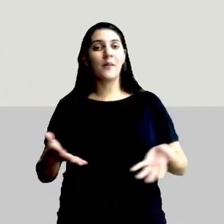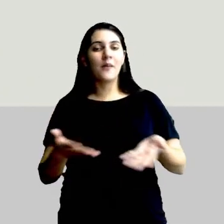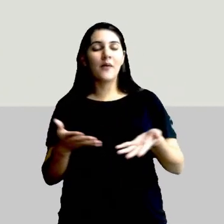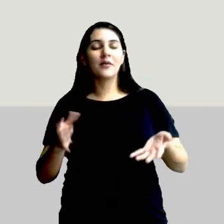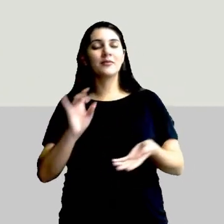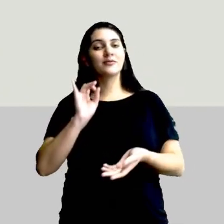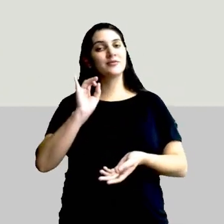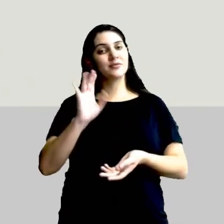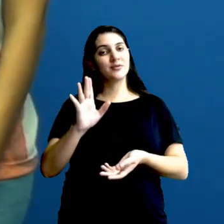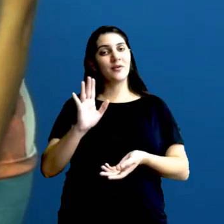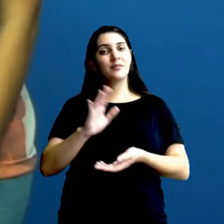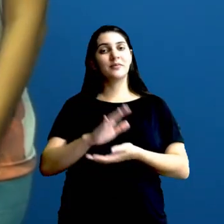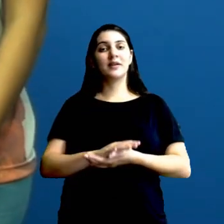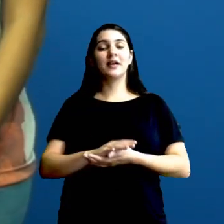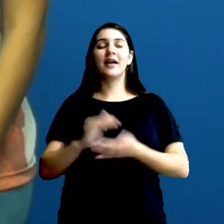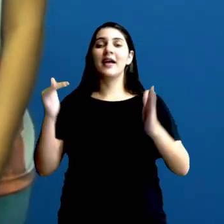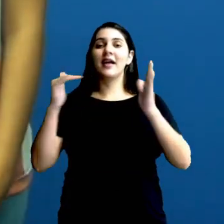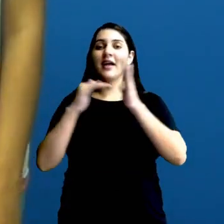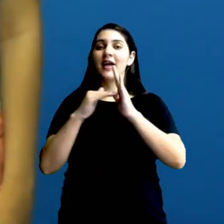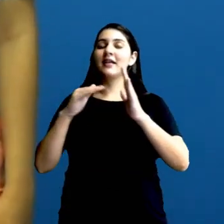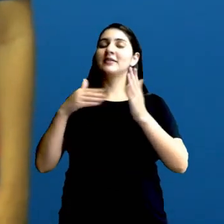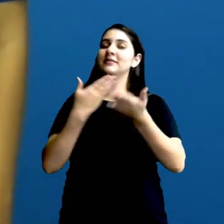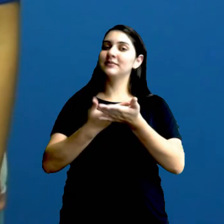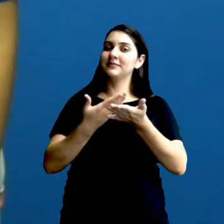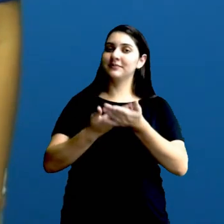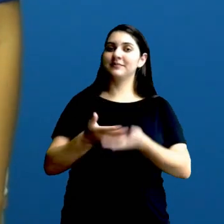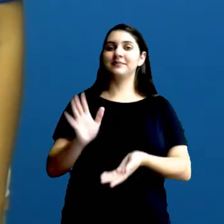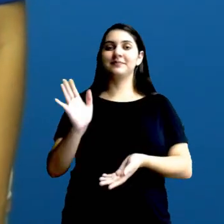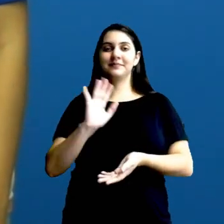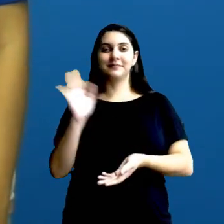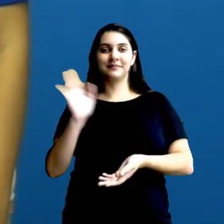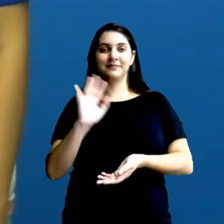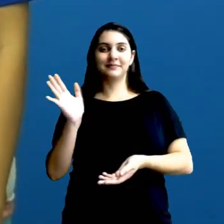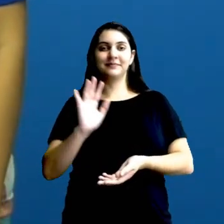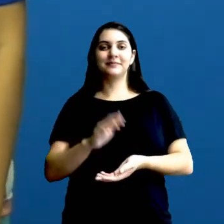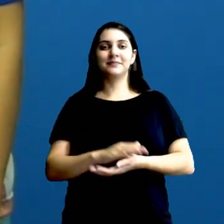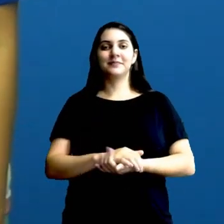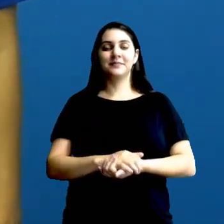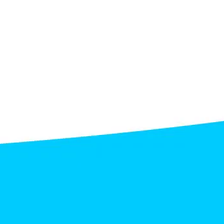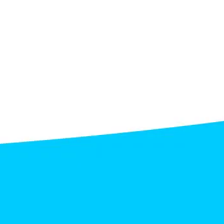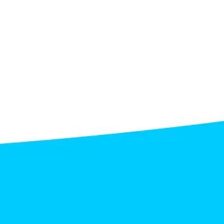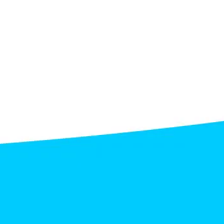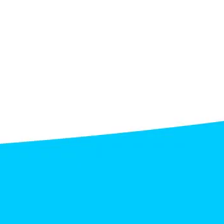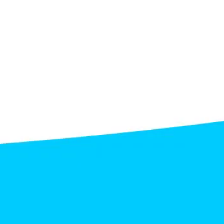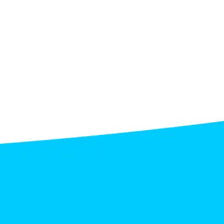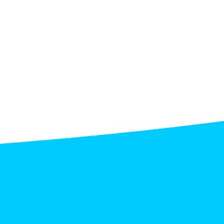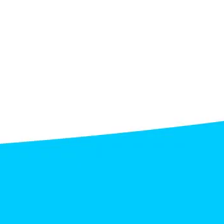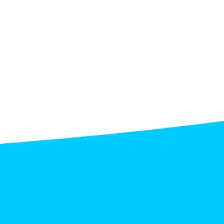Por hoje é só, meus amores. Até a próxima aula. Tchau!